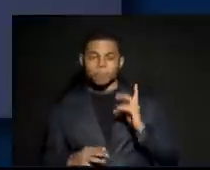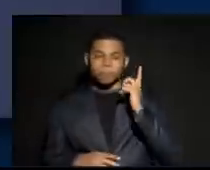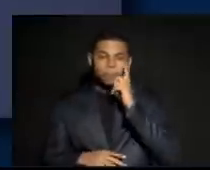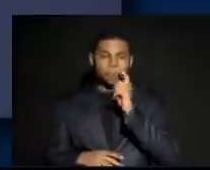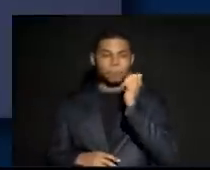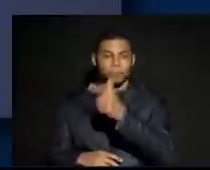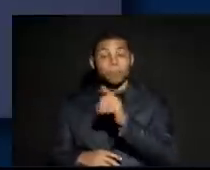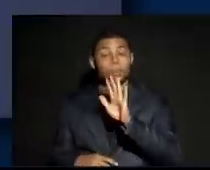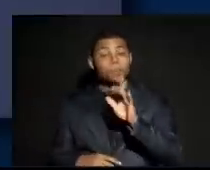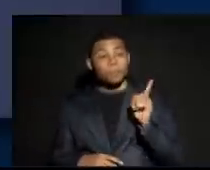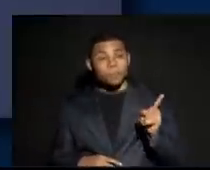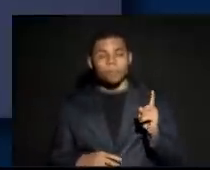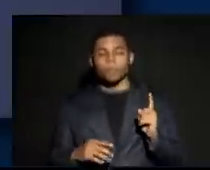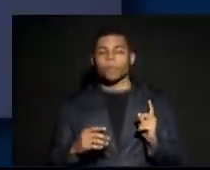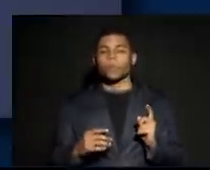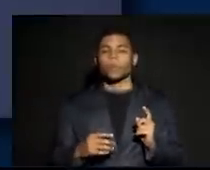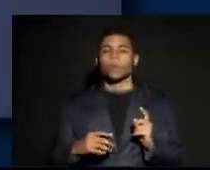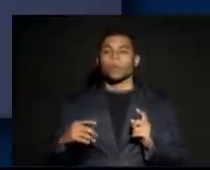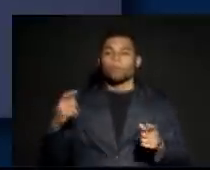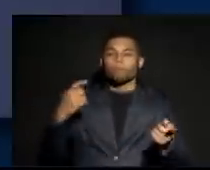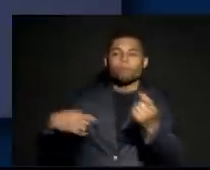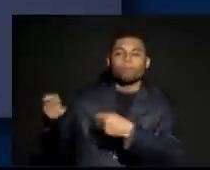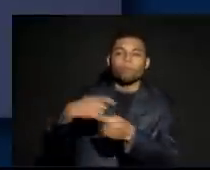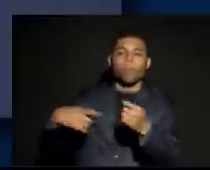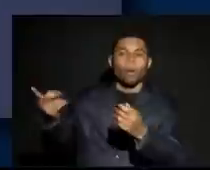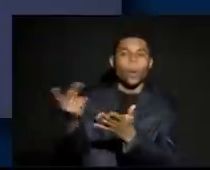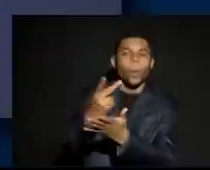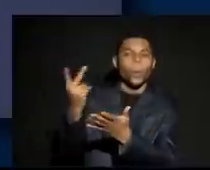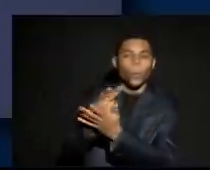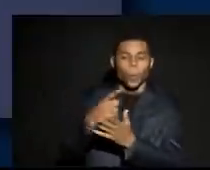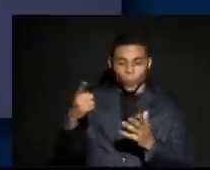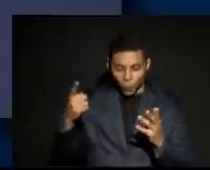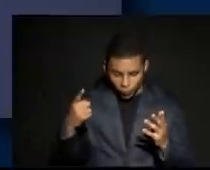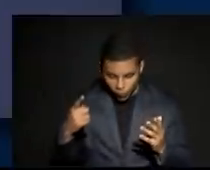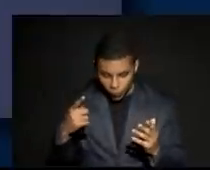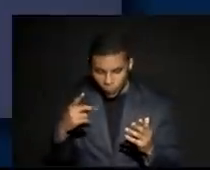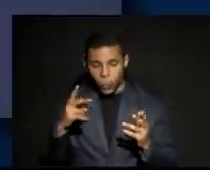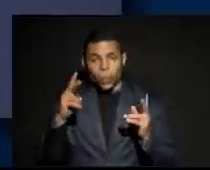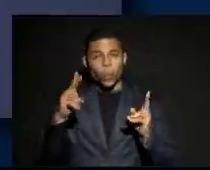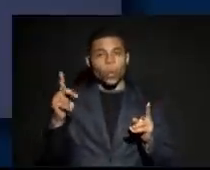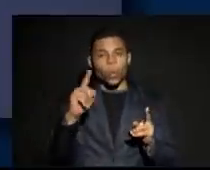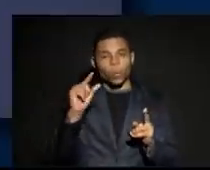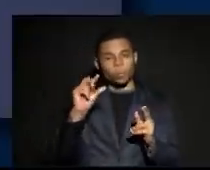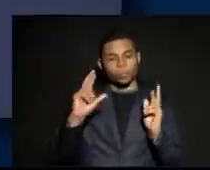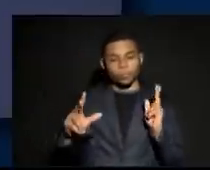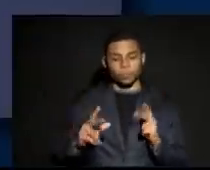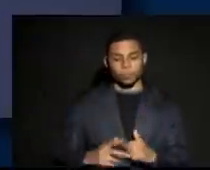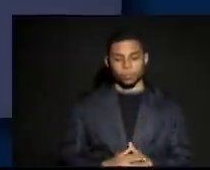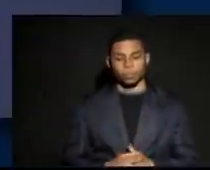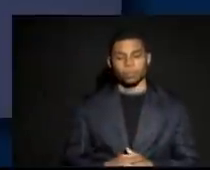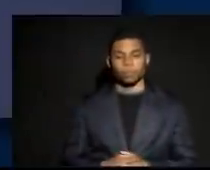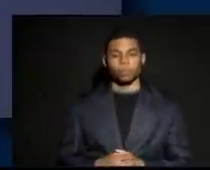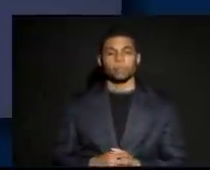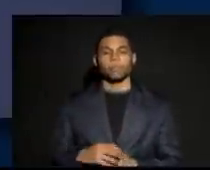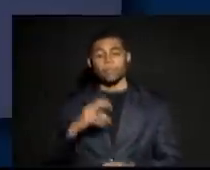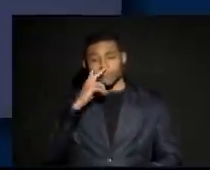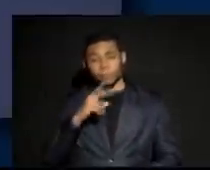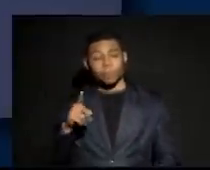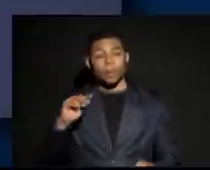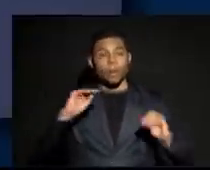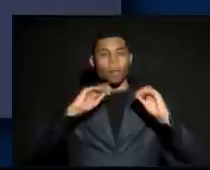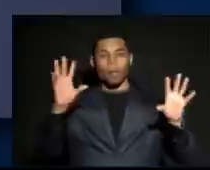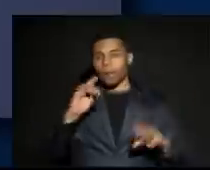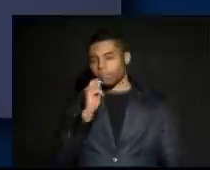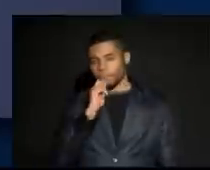talvez não fale tanto a mesma linguagem do mercado e eu acho que tem sido um pouco mais um